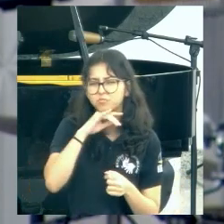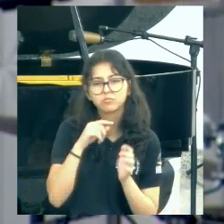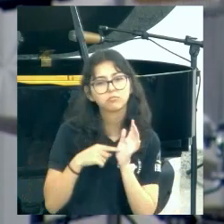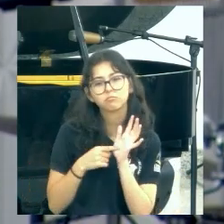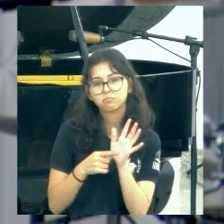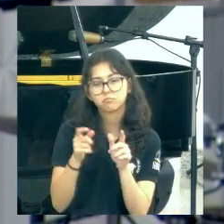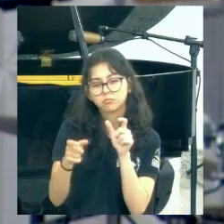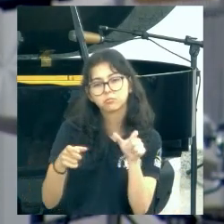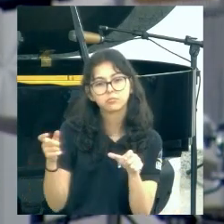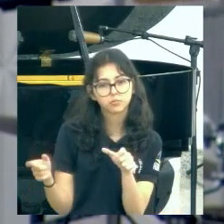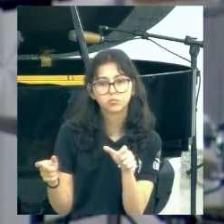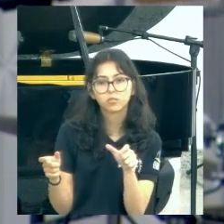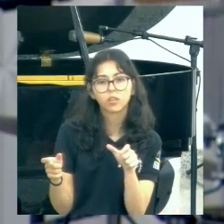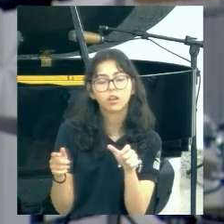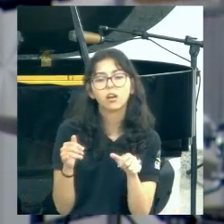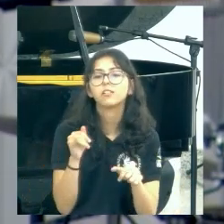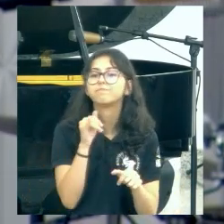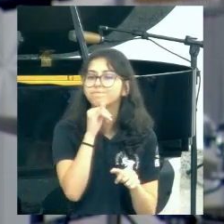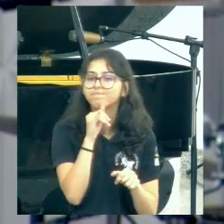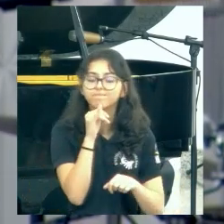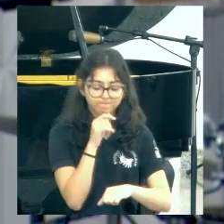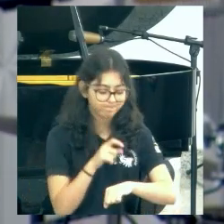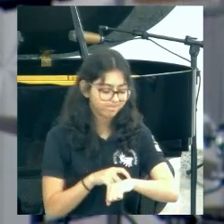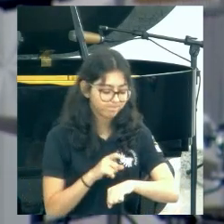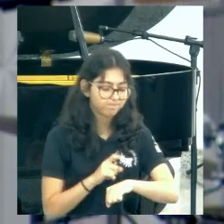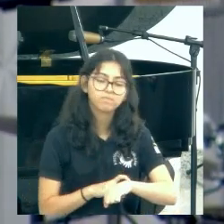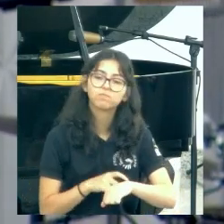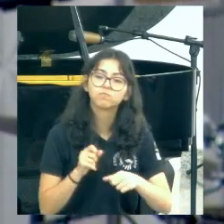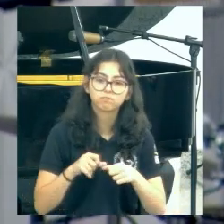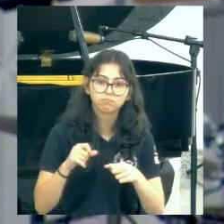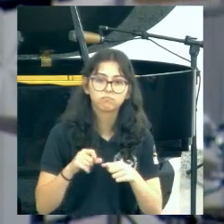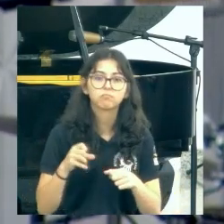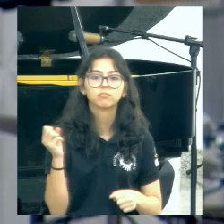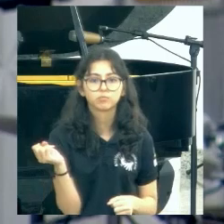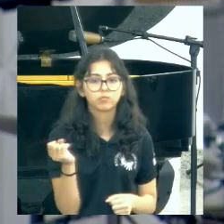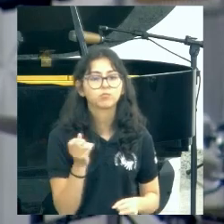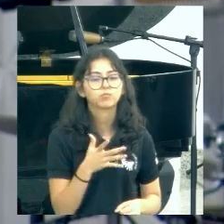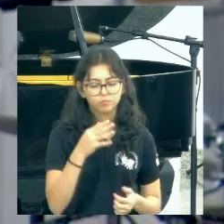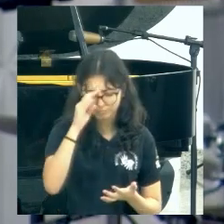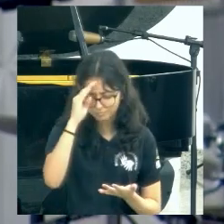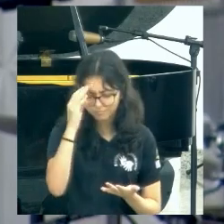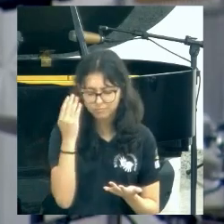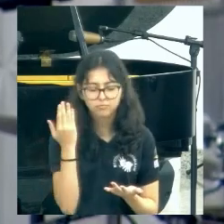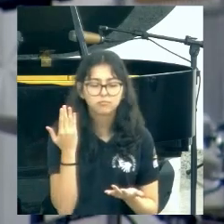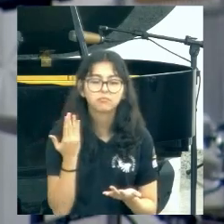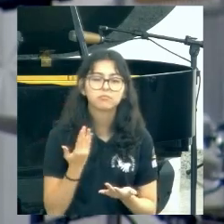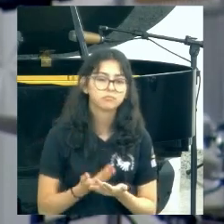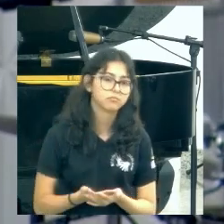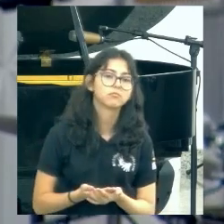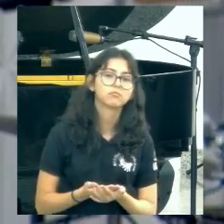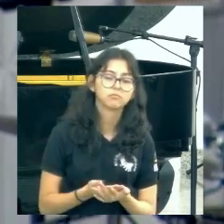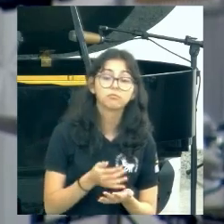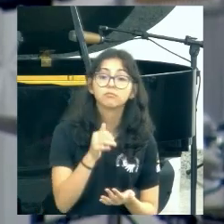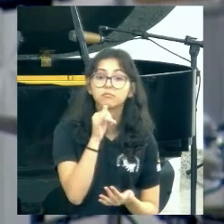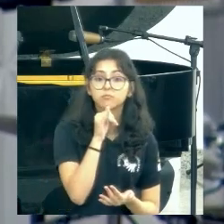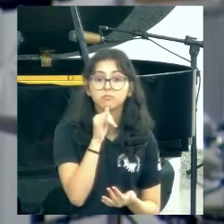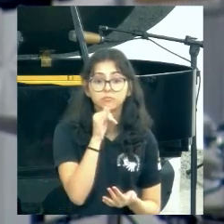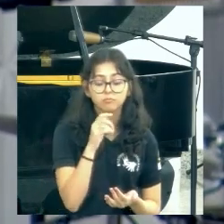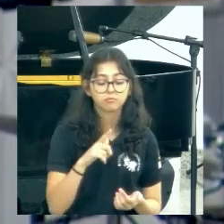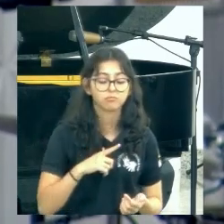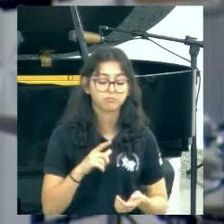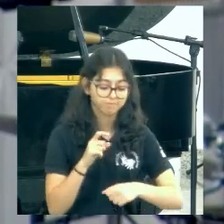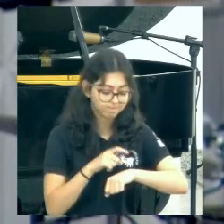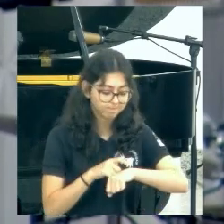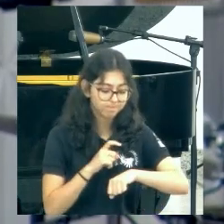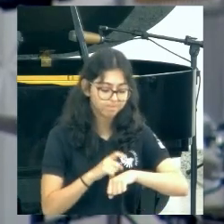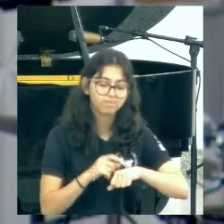ainda dá tempo de restaurar. Acredite nisso. Ainda dá tempo de